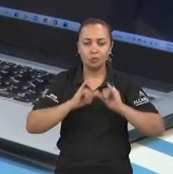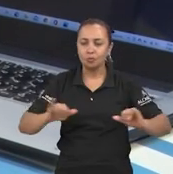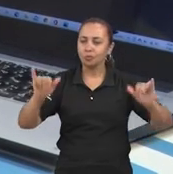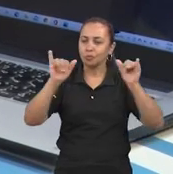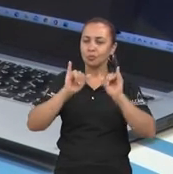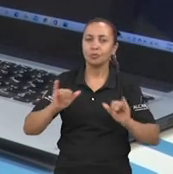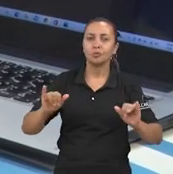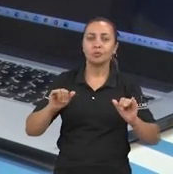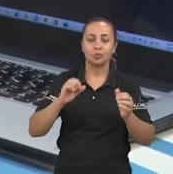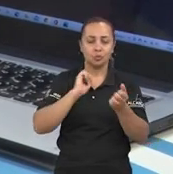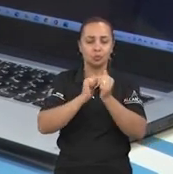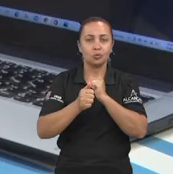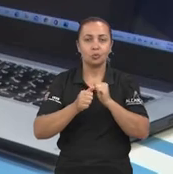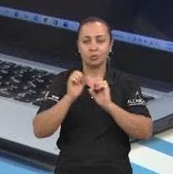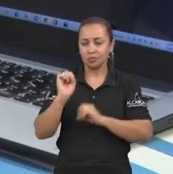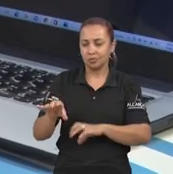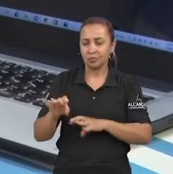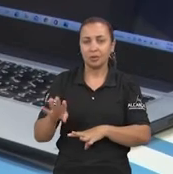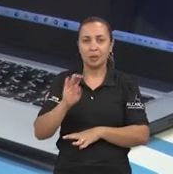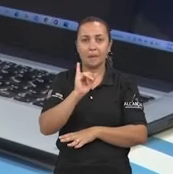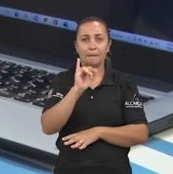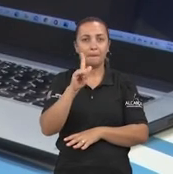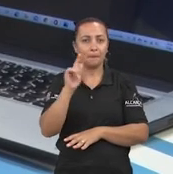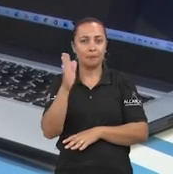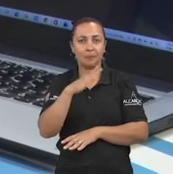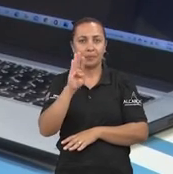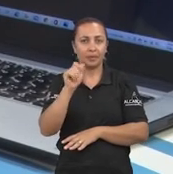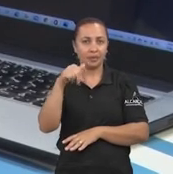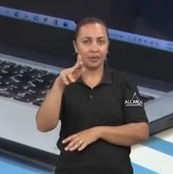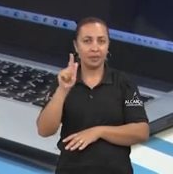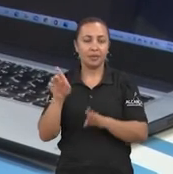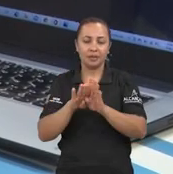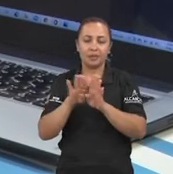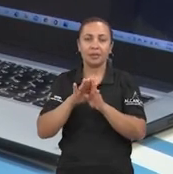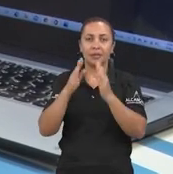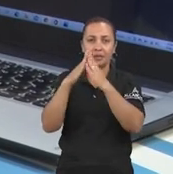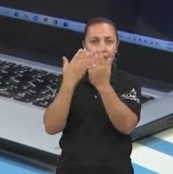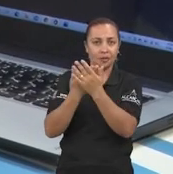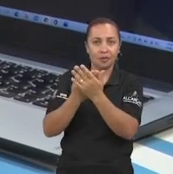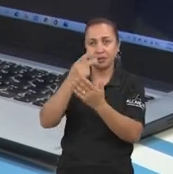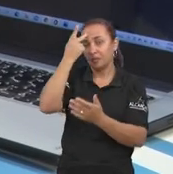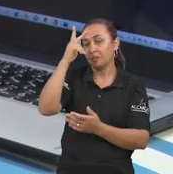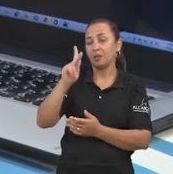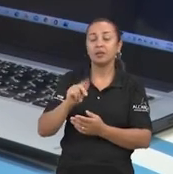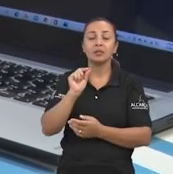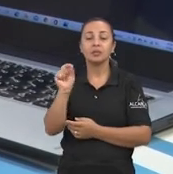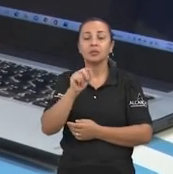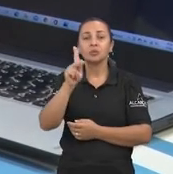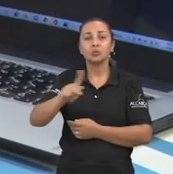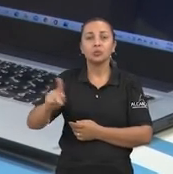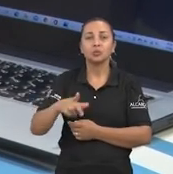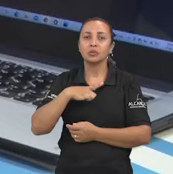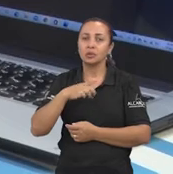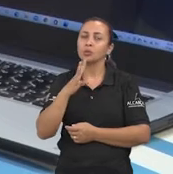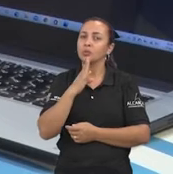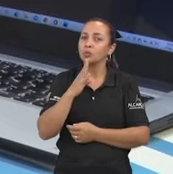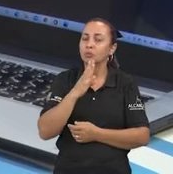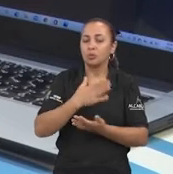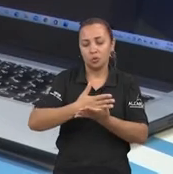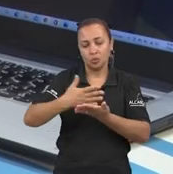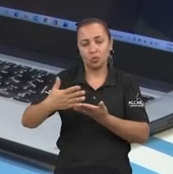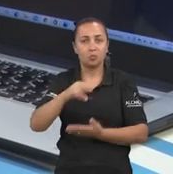divulgar esse só educativos que não só não foi só o Big Ben de outros também nas escolas para que os professores pessoalmente tenho conhecimento